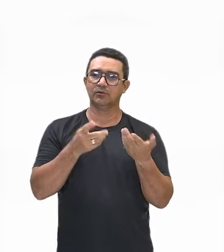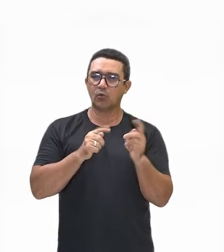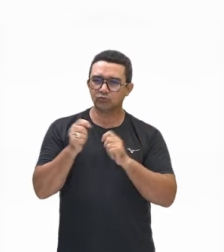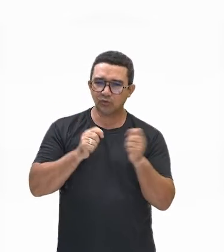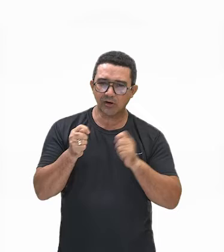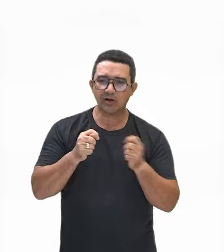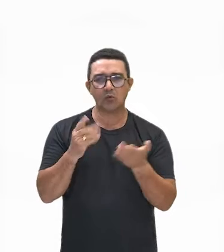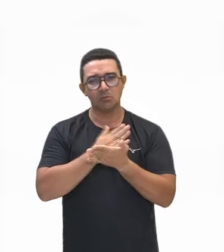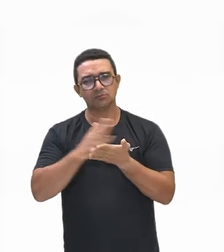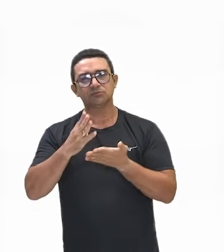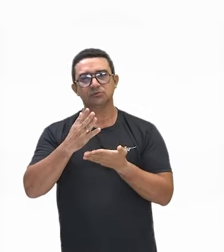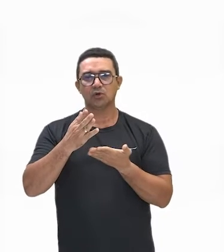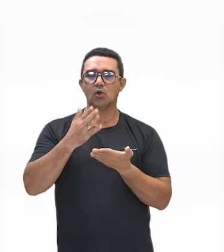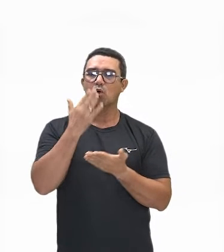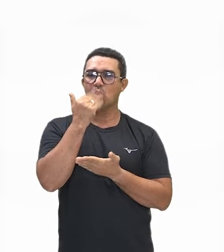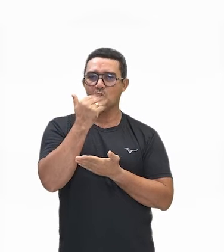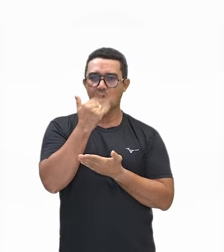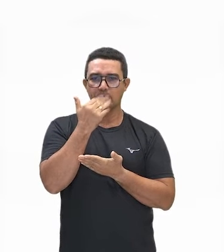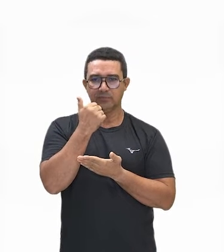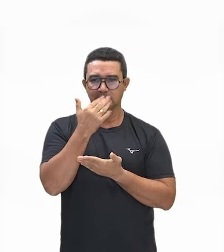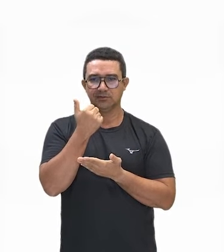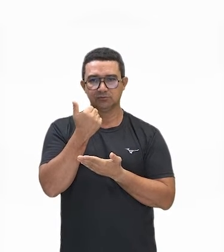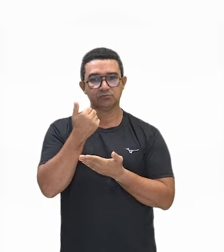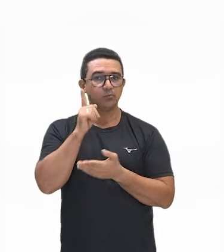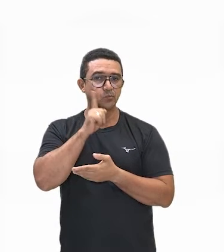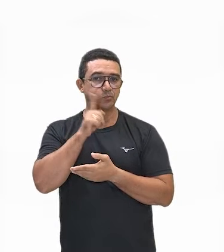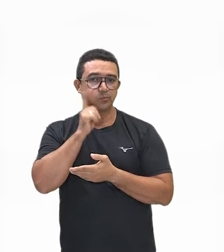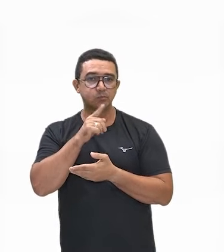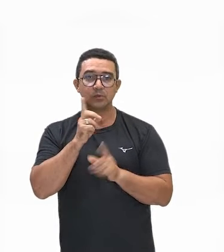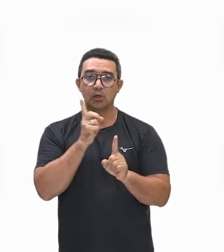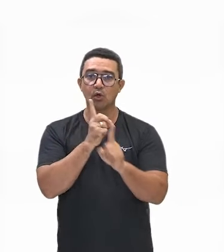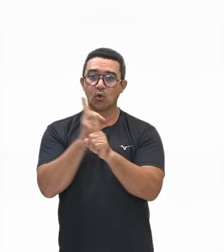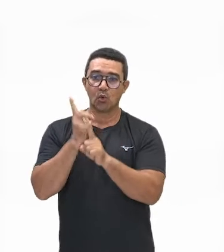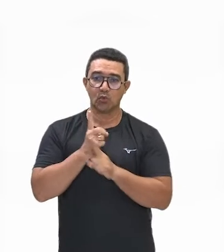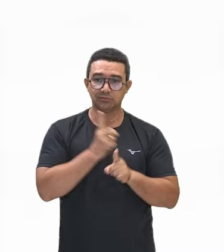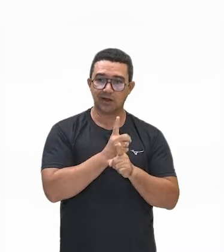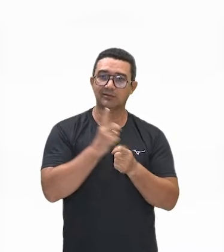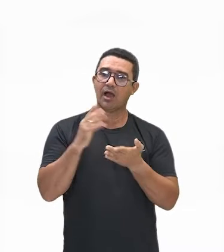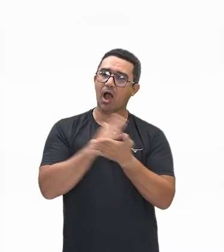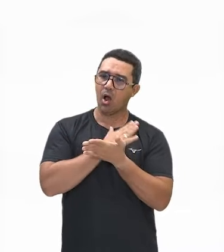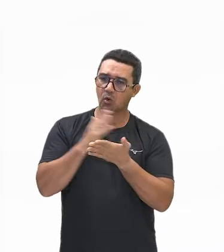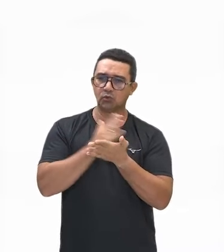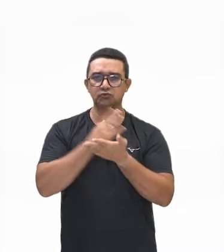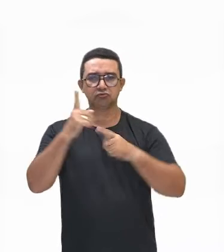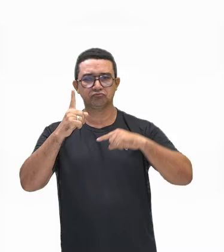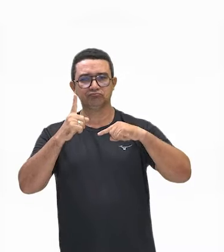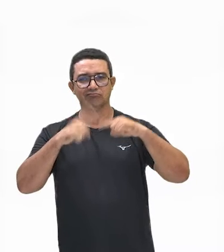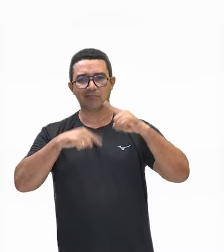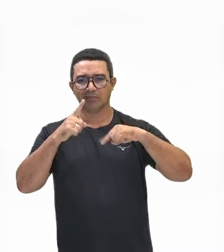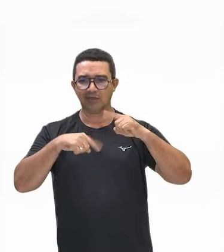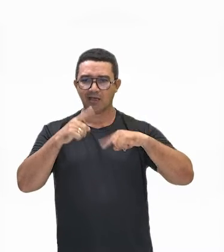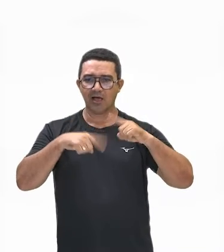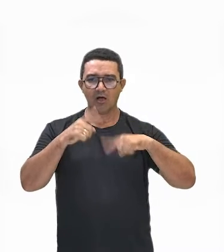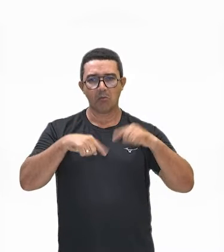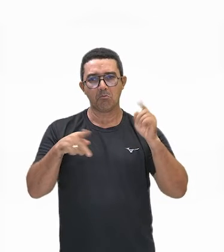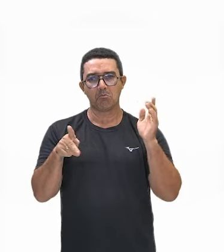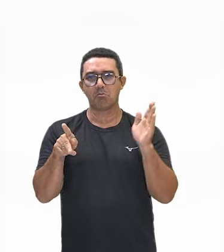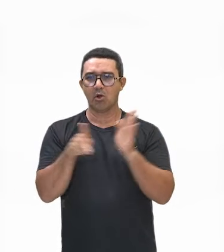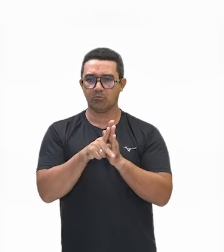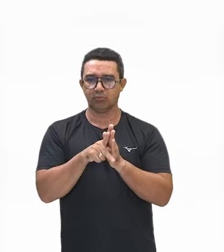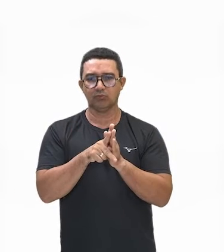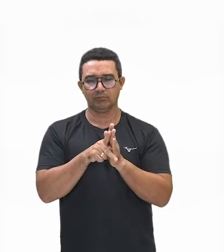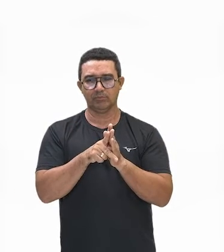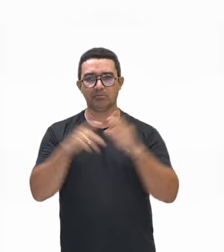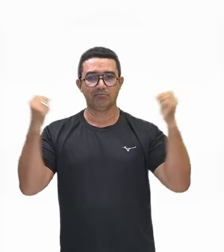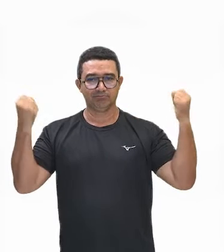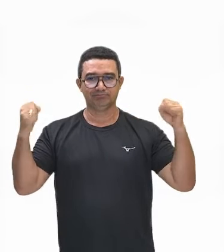encontraram alguns produtos, né, de musculação, bodybuilding, may illegally contain